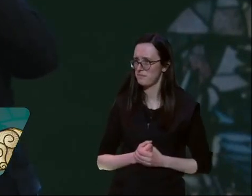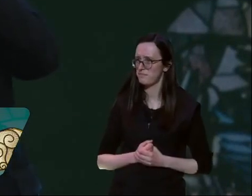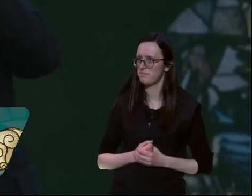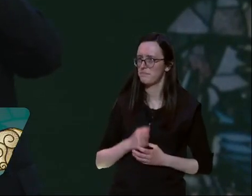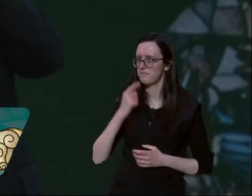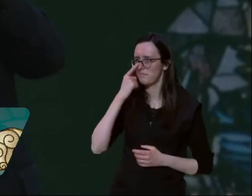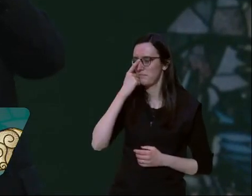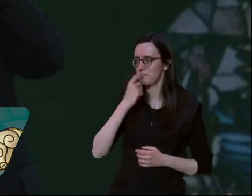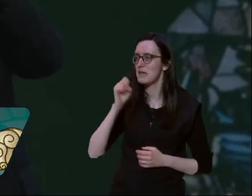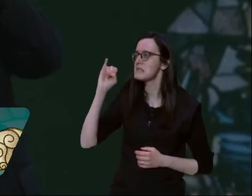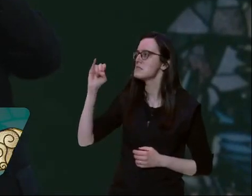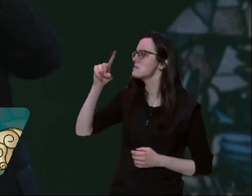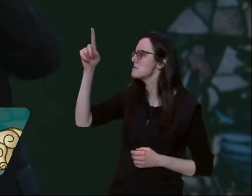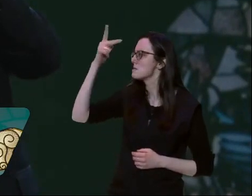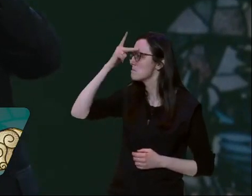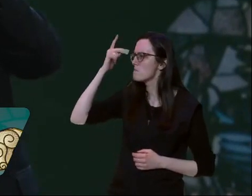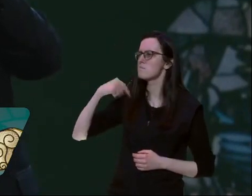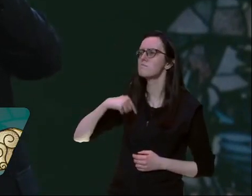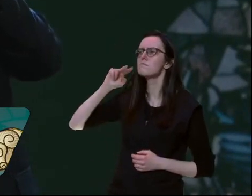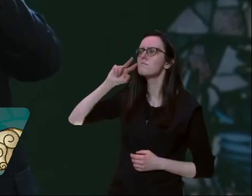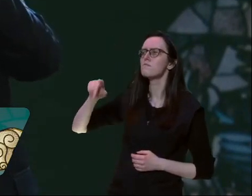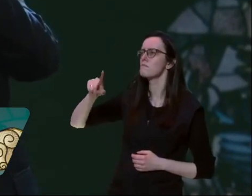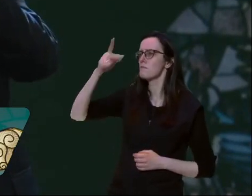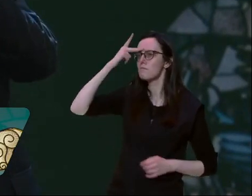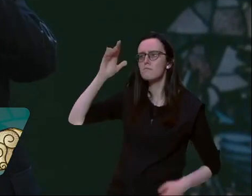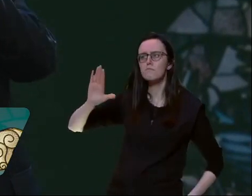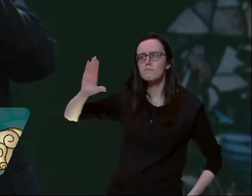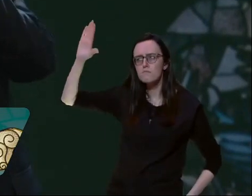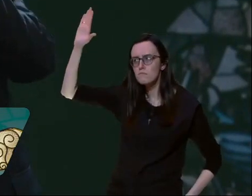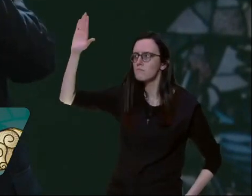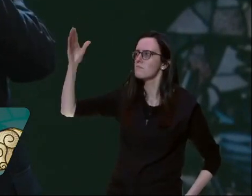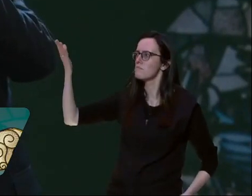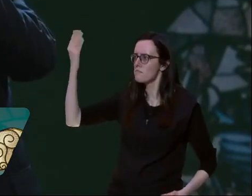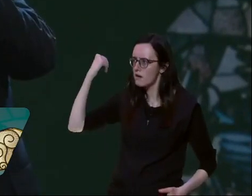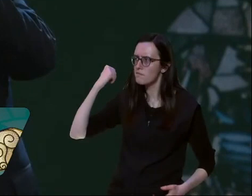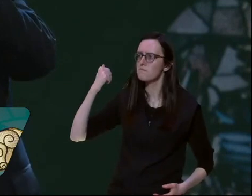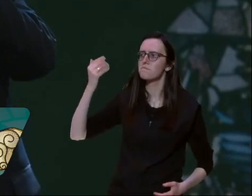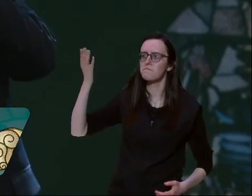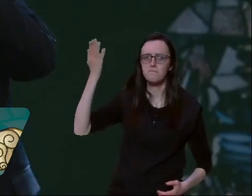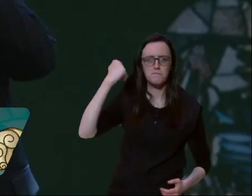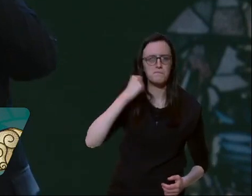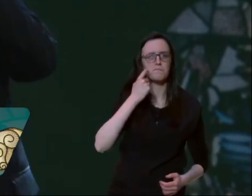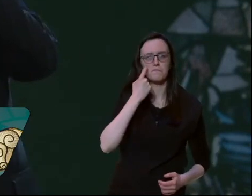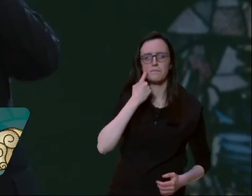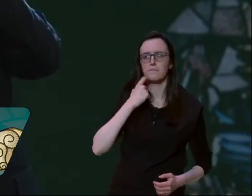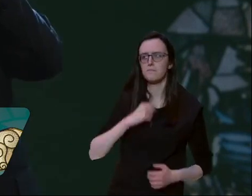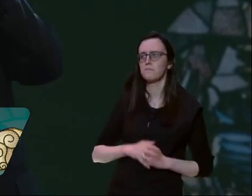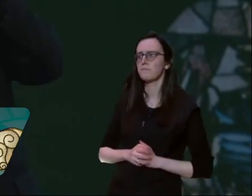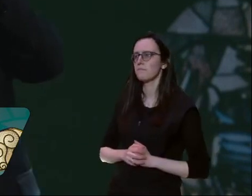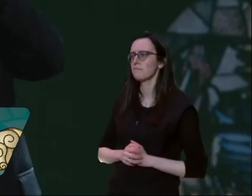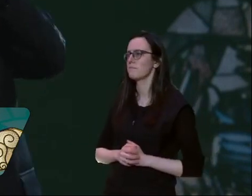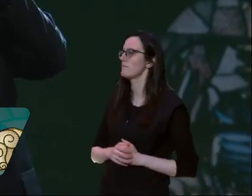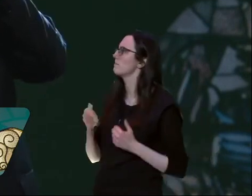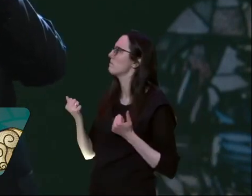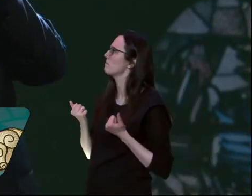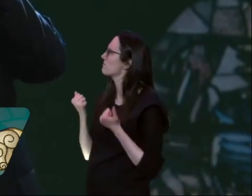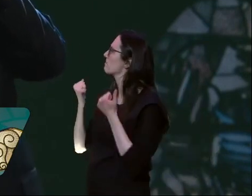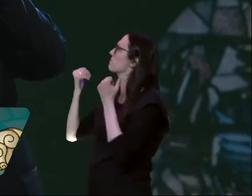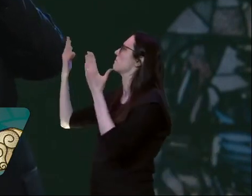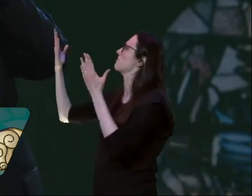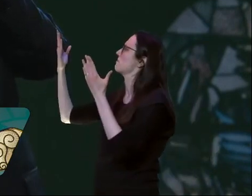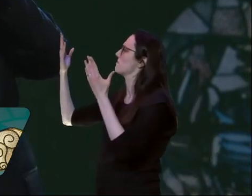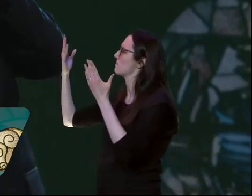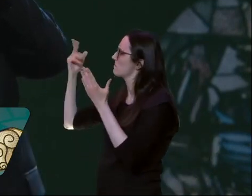Se você levantou a sua mão, vem aqui à frente para nós orarmos. Vem aqui dizendo: eu entrego de verdade a minha